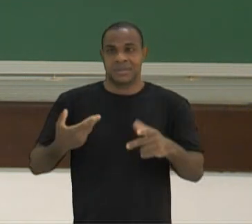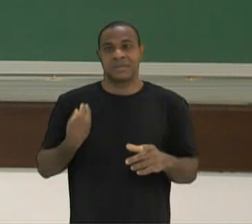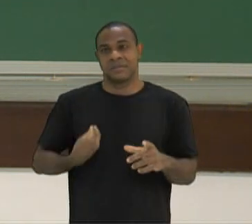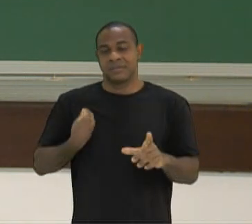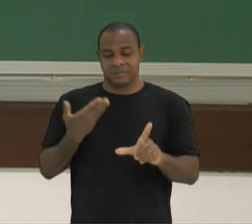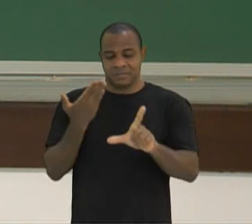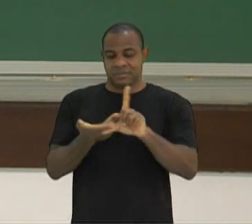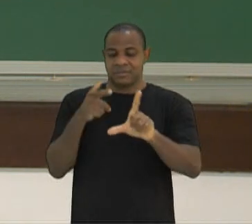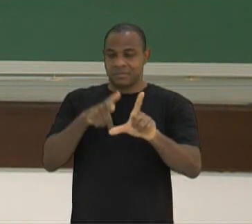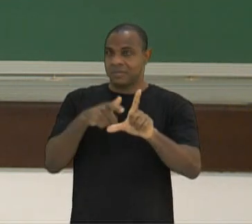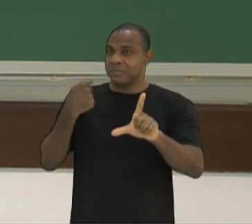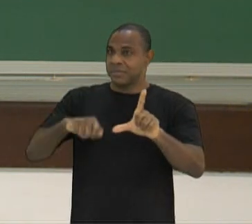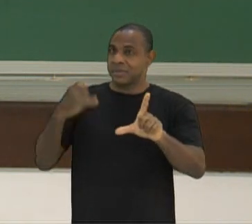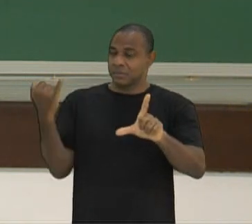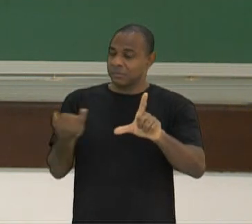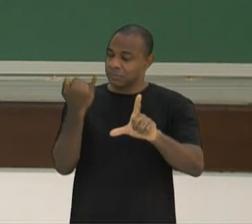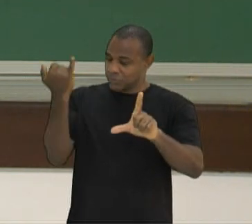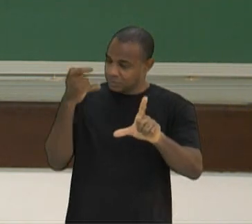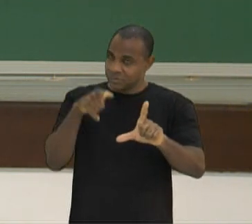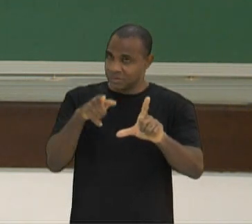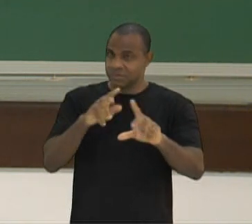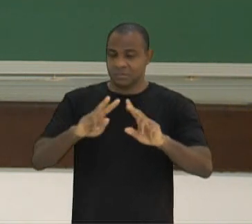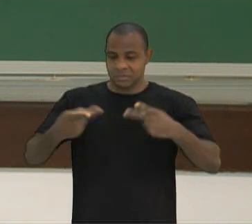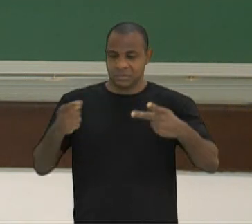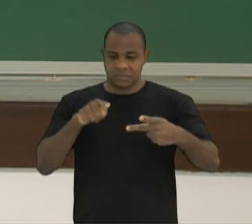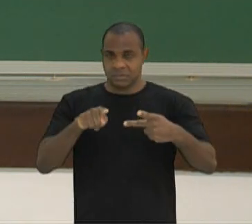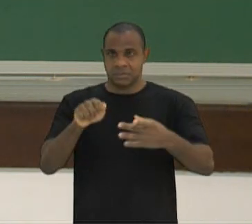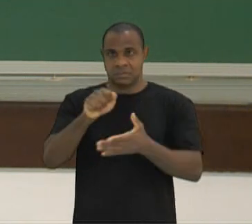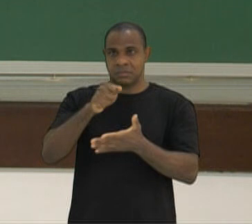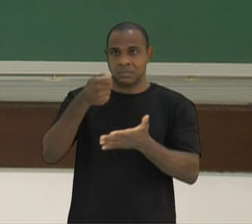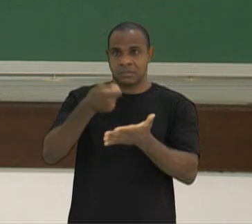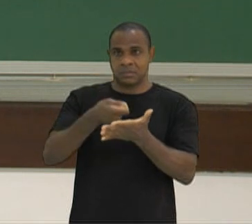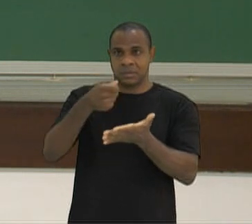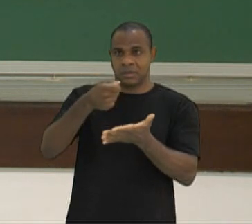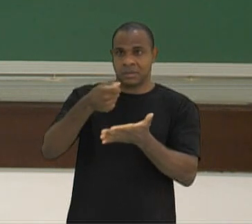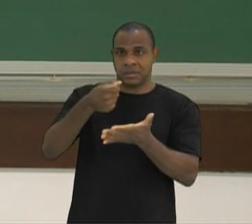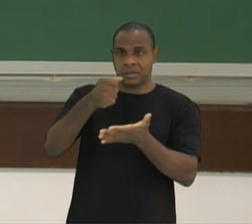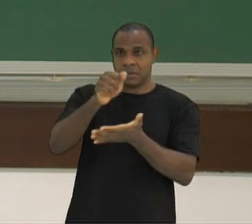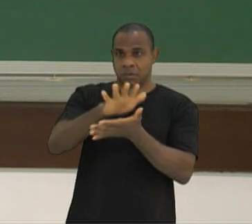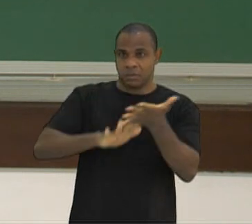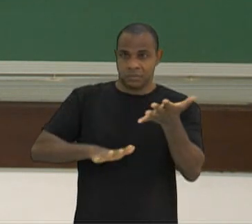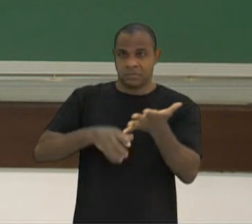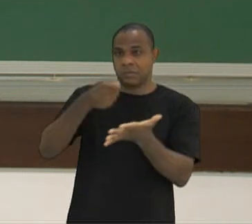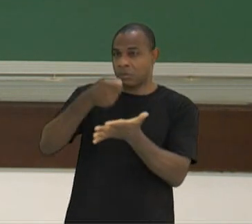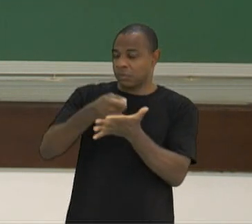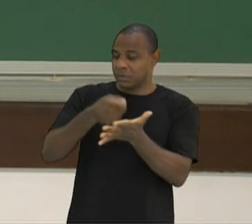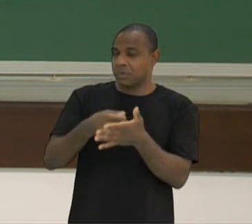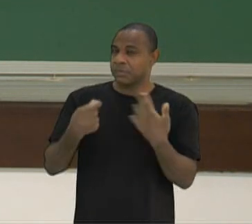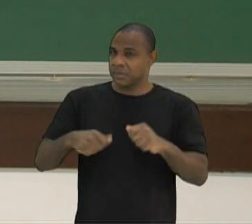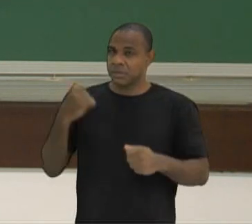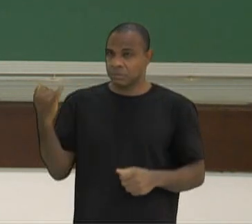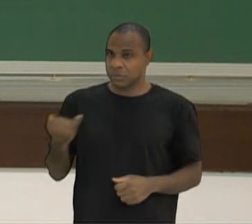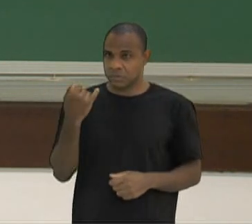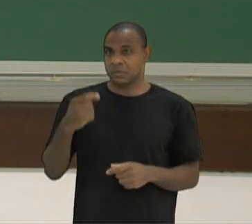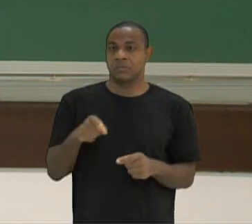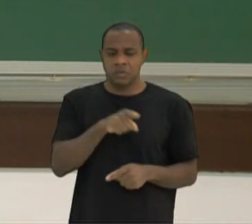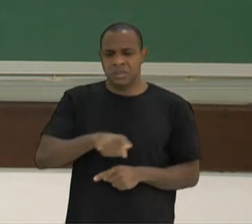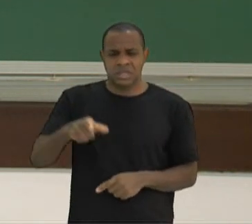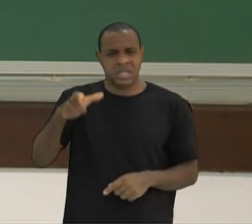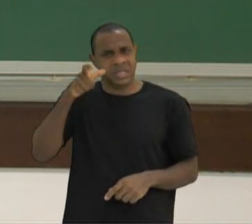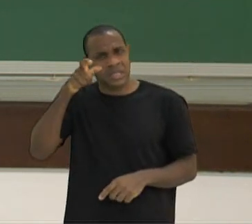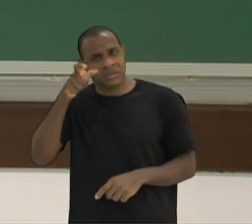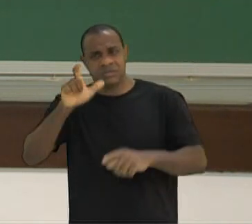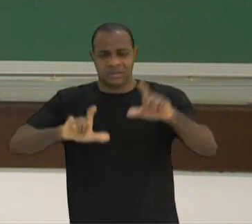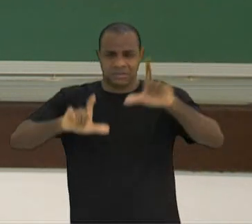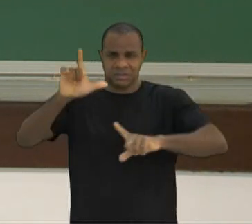presença através da atividade obrigatória lá no link número 1 do aplicativo, façam as outras atividades também. Aqueles alunos com